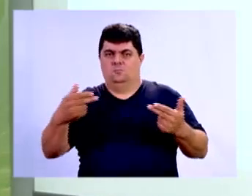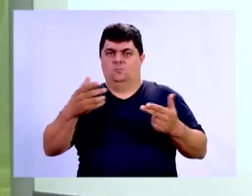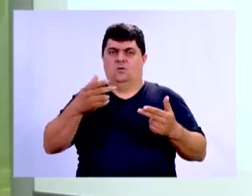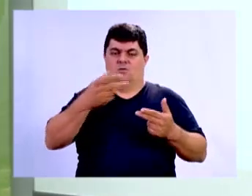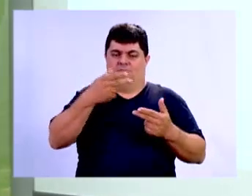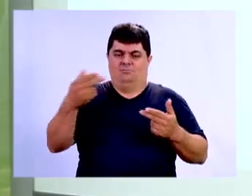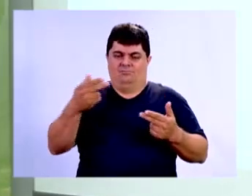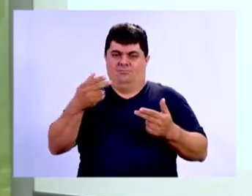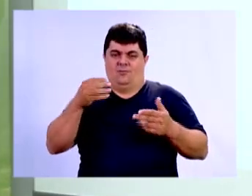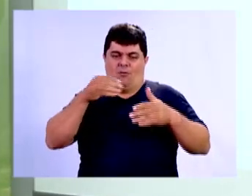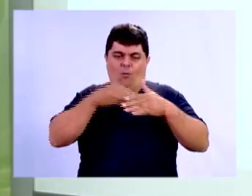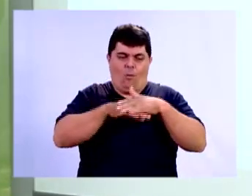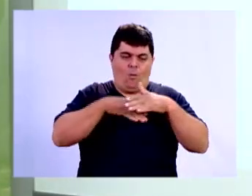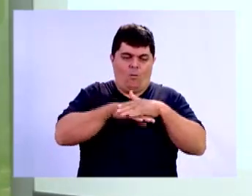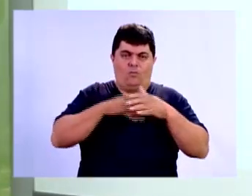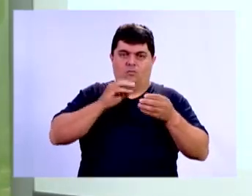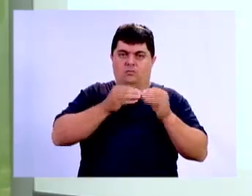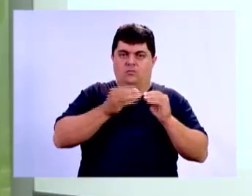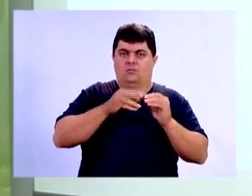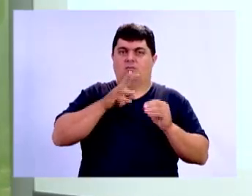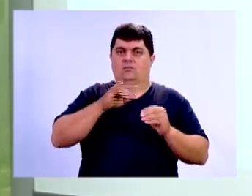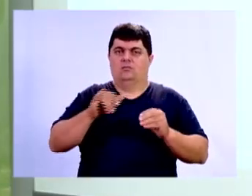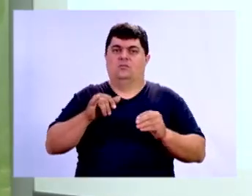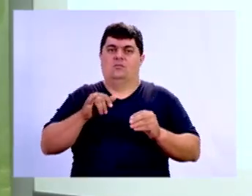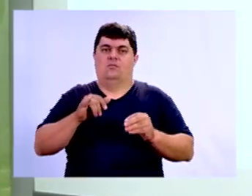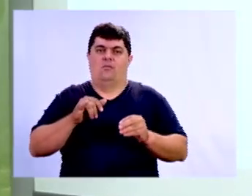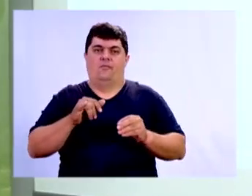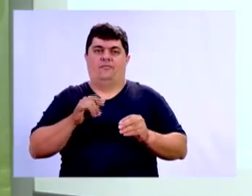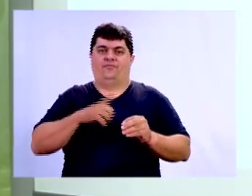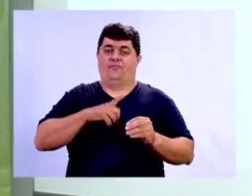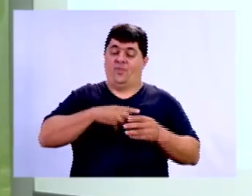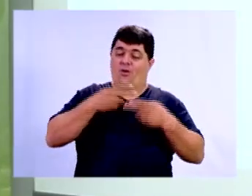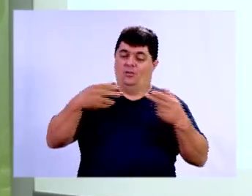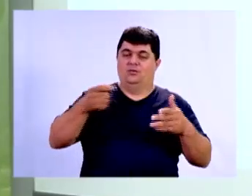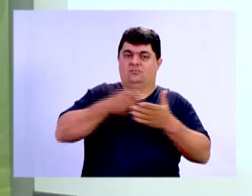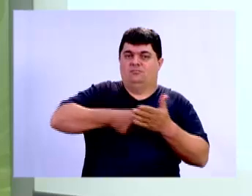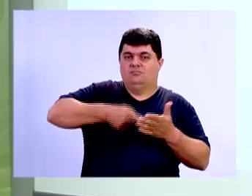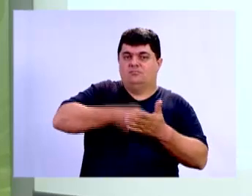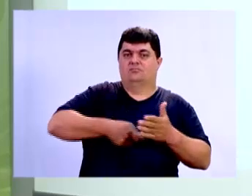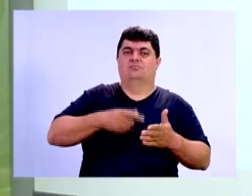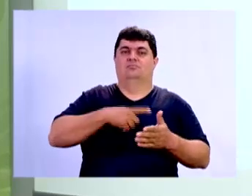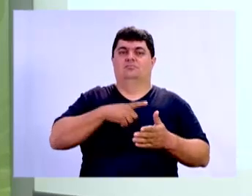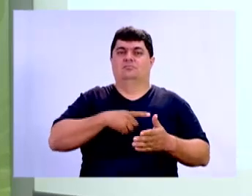um objeto e armazenar em um banco de dados, por isso a gente chama de objetos persistentes, que eles